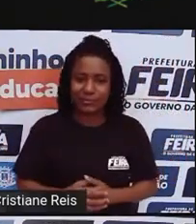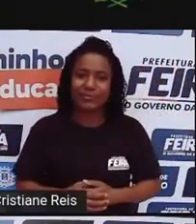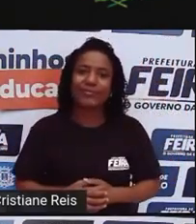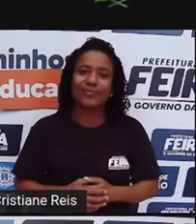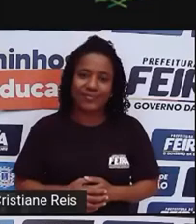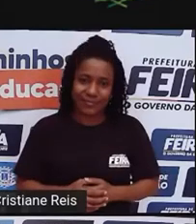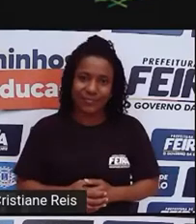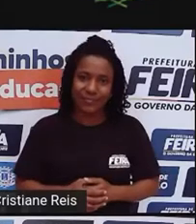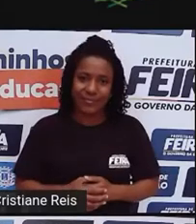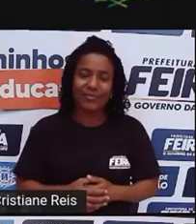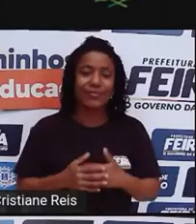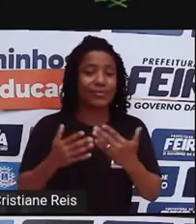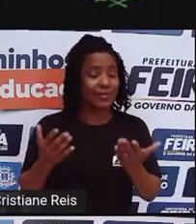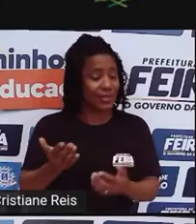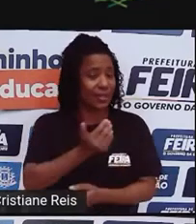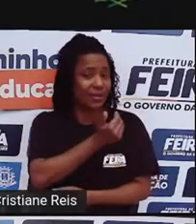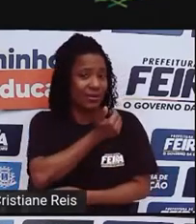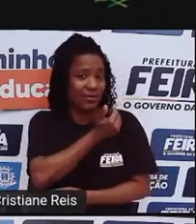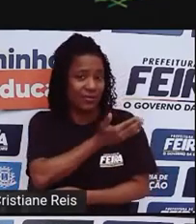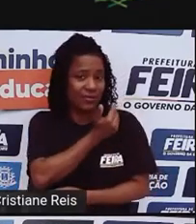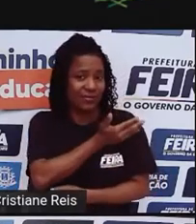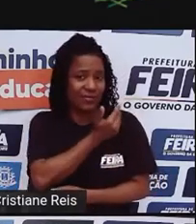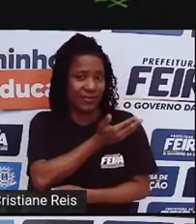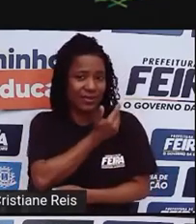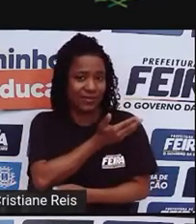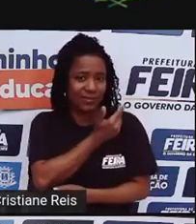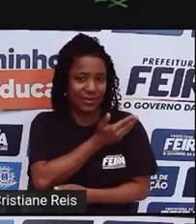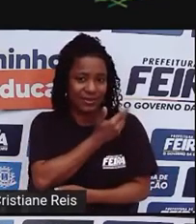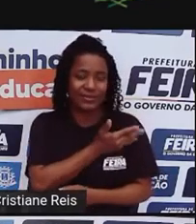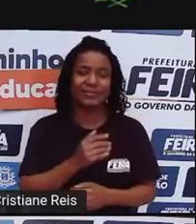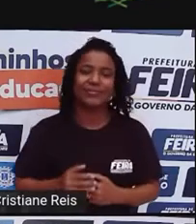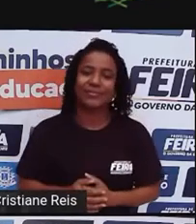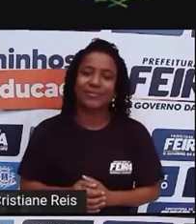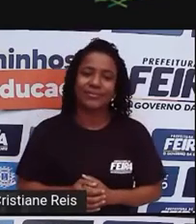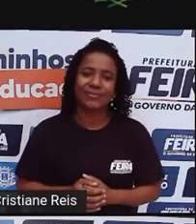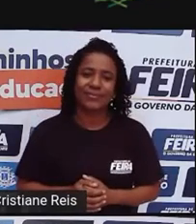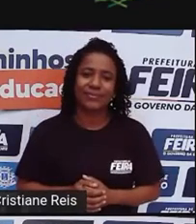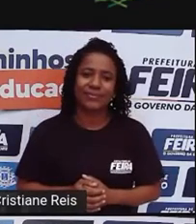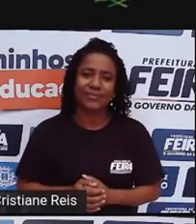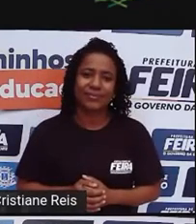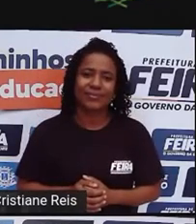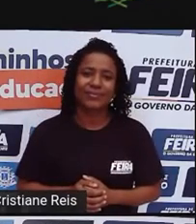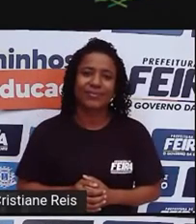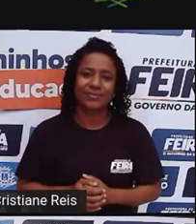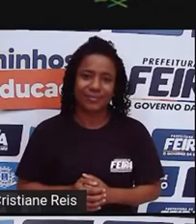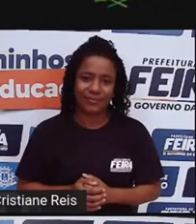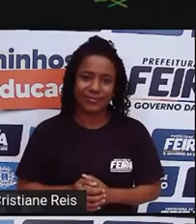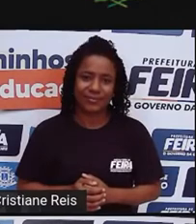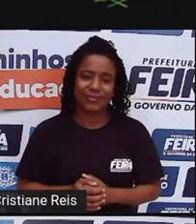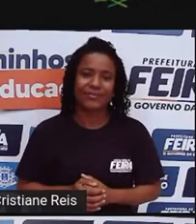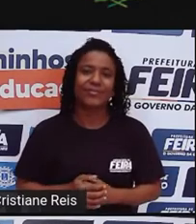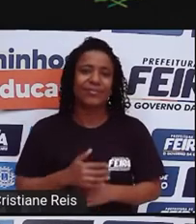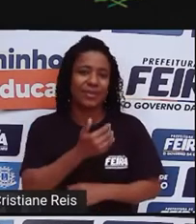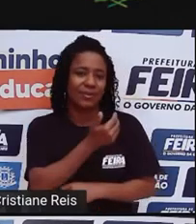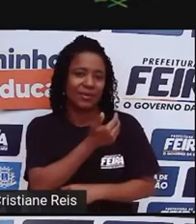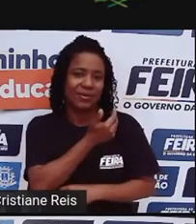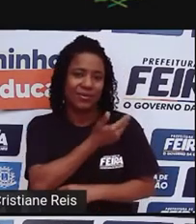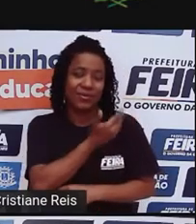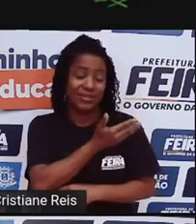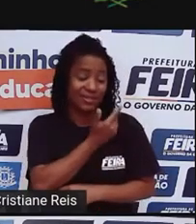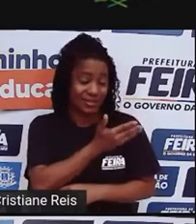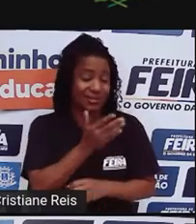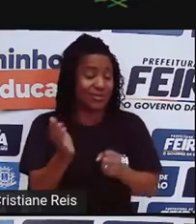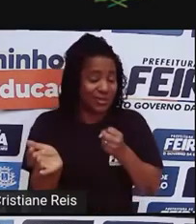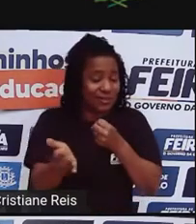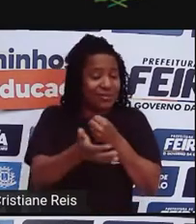Infelizmente, o racismo ele ainda é muito presente na nossa sociedade. A gente vê o racismo velado que está